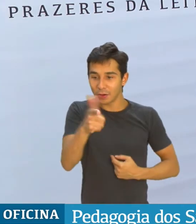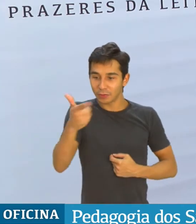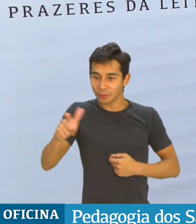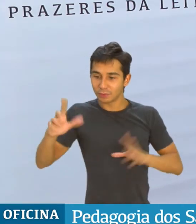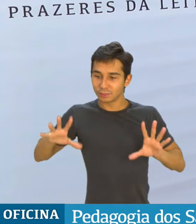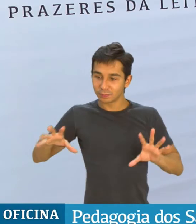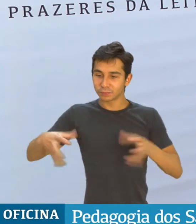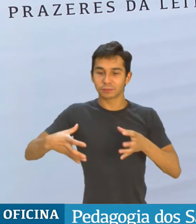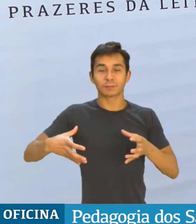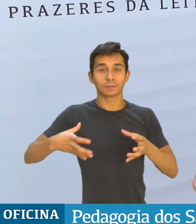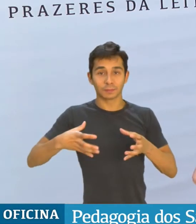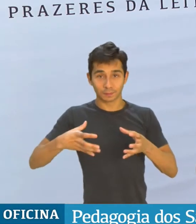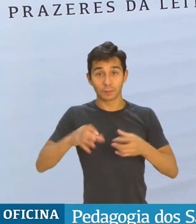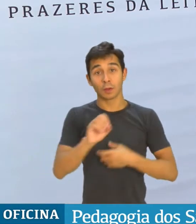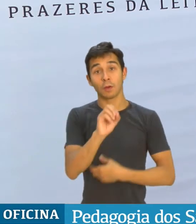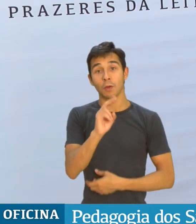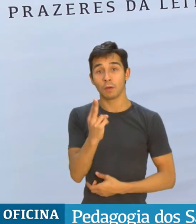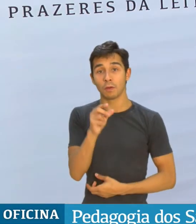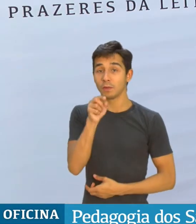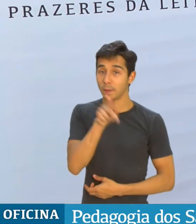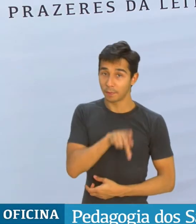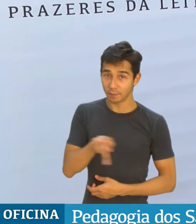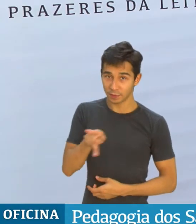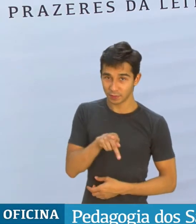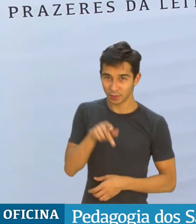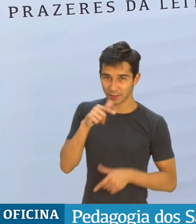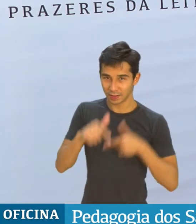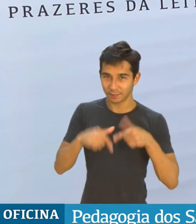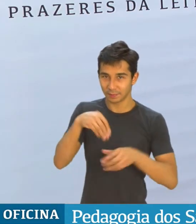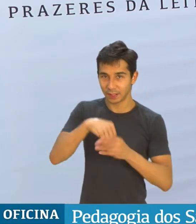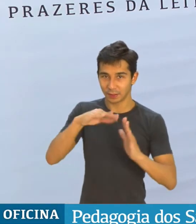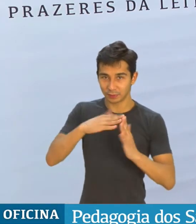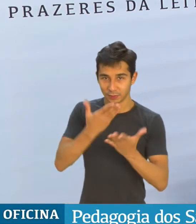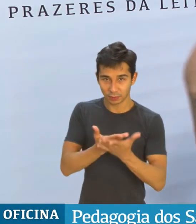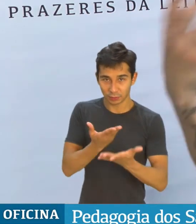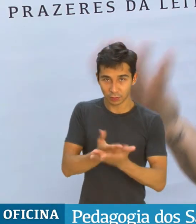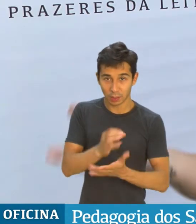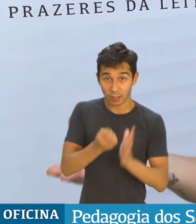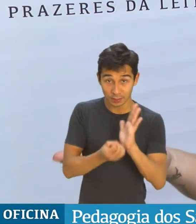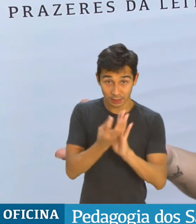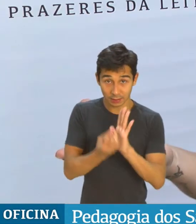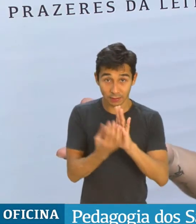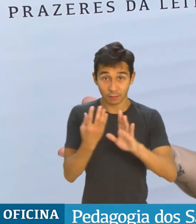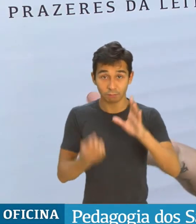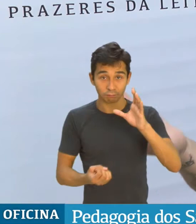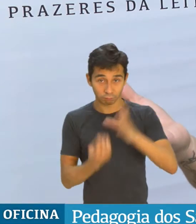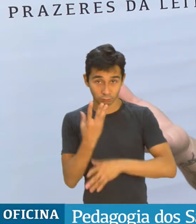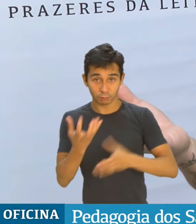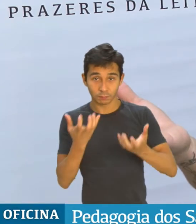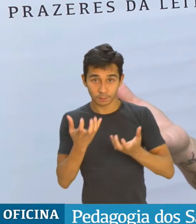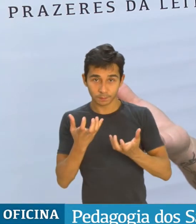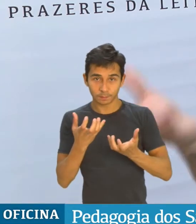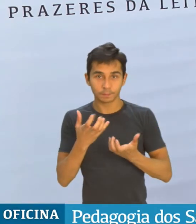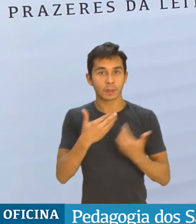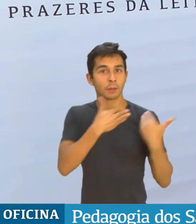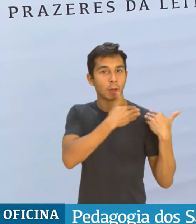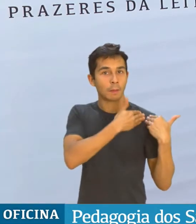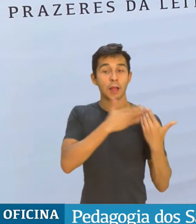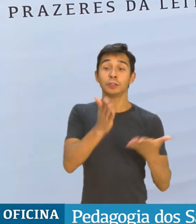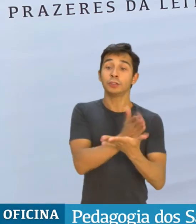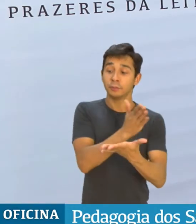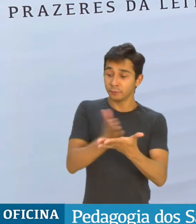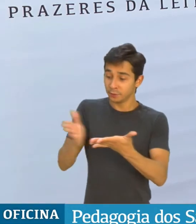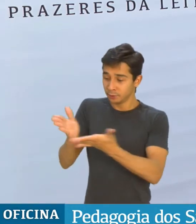muito bacana, ou você, professor na escola, procura dividir essa sua responsabilidade.